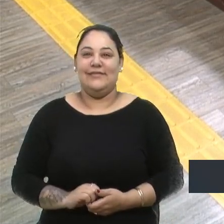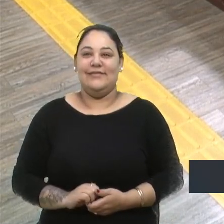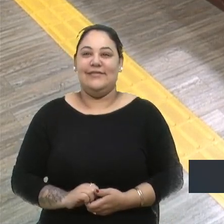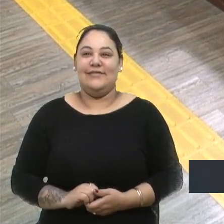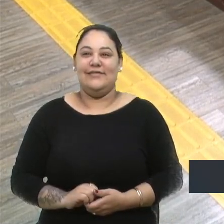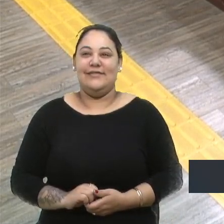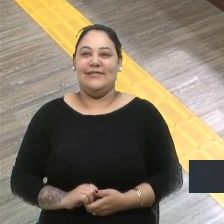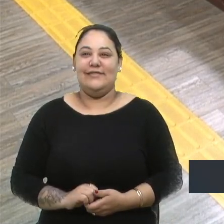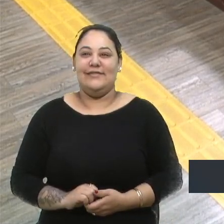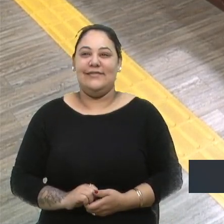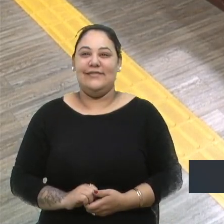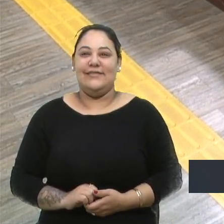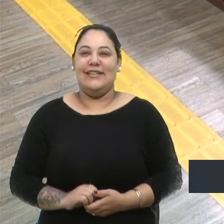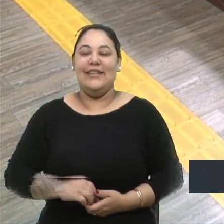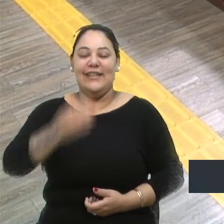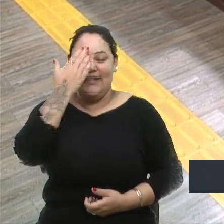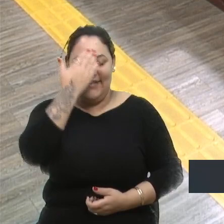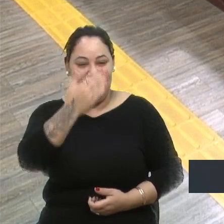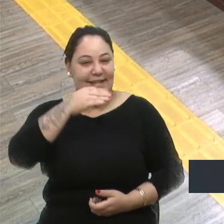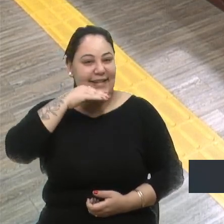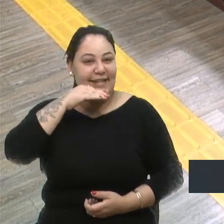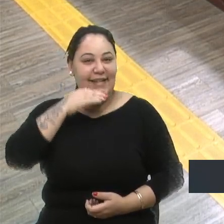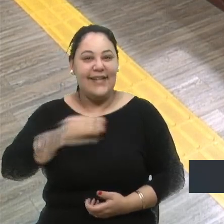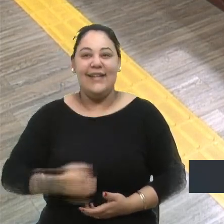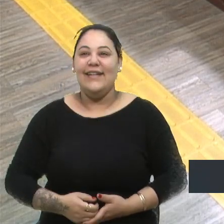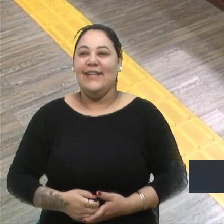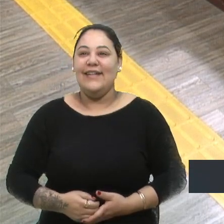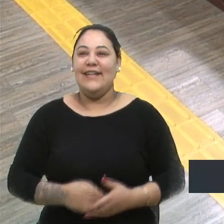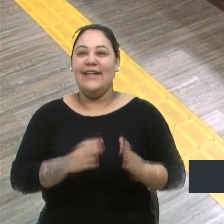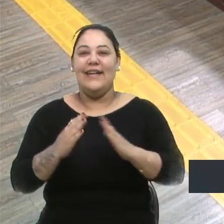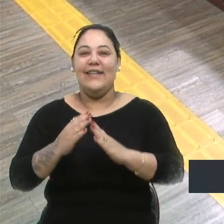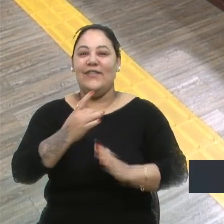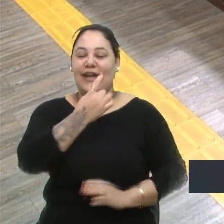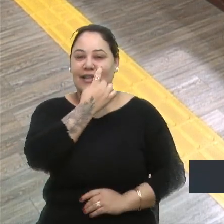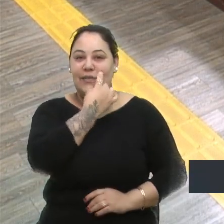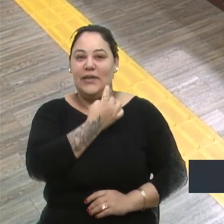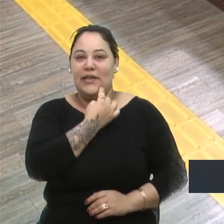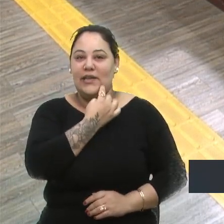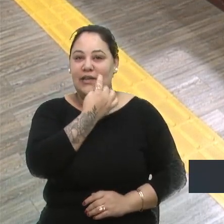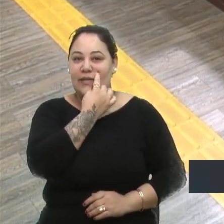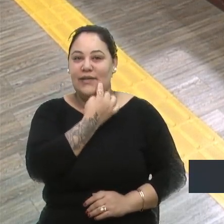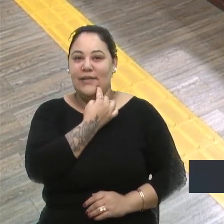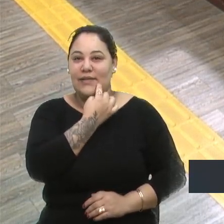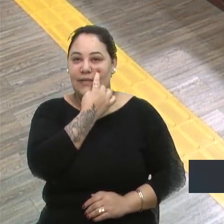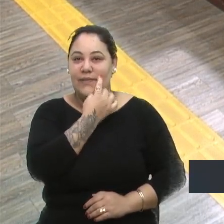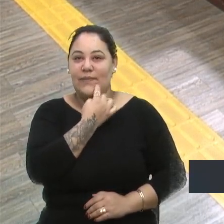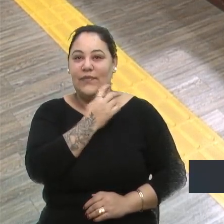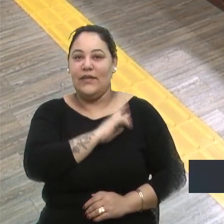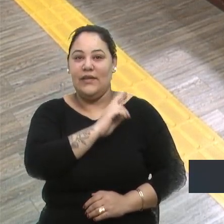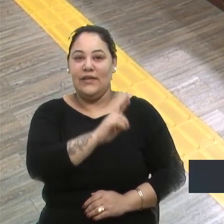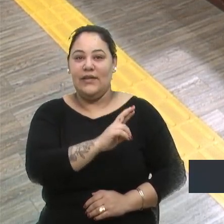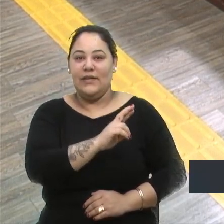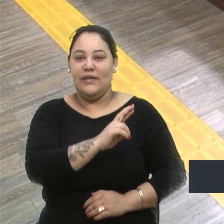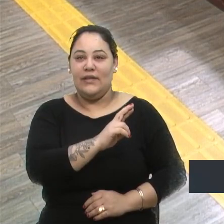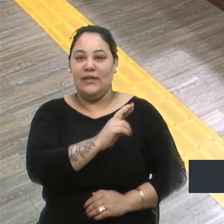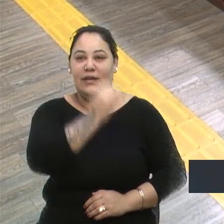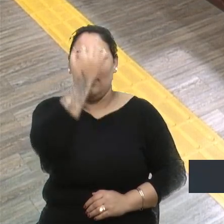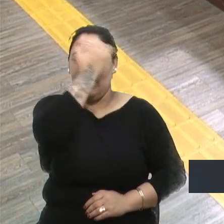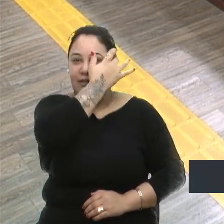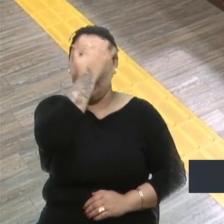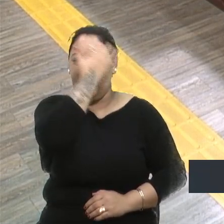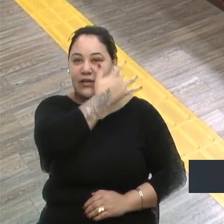Obrigado, Bortoluz. Secretário da Habitação, Wagner Petrini, nosso colega, representando o prefeito municipal, Adilódio